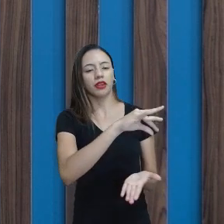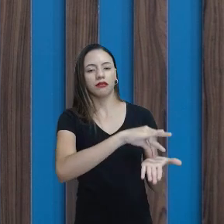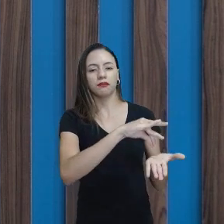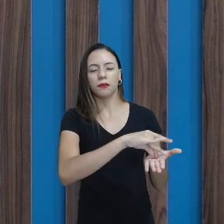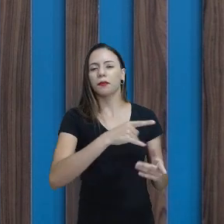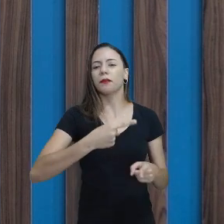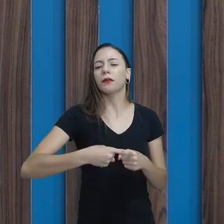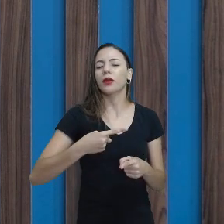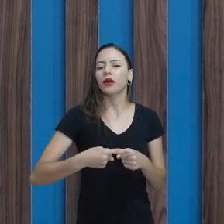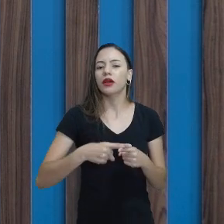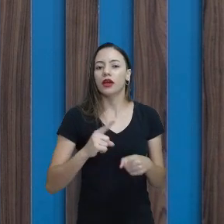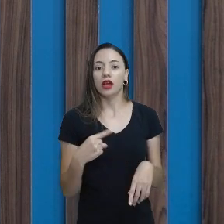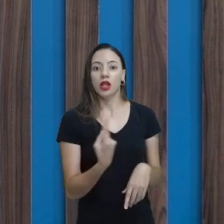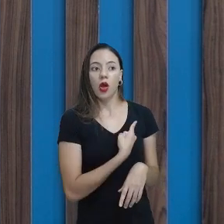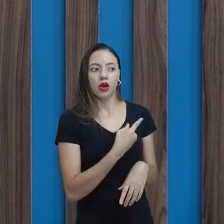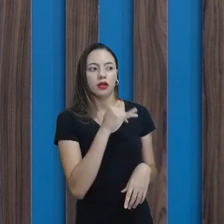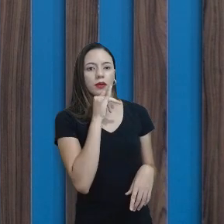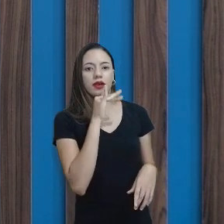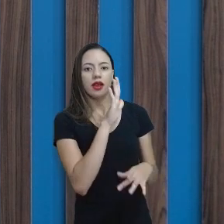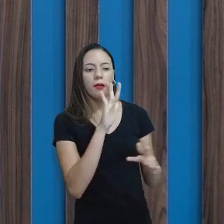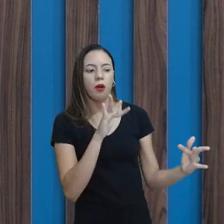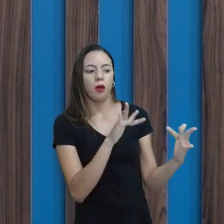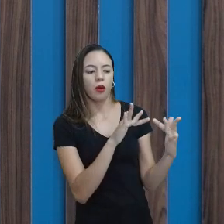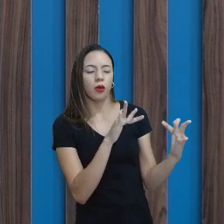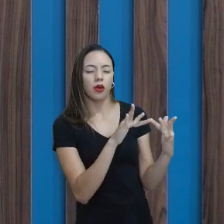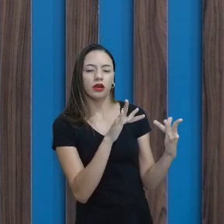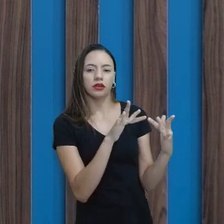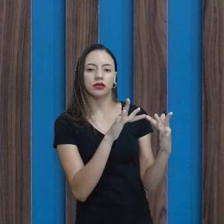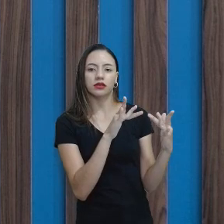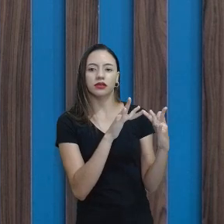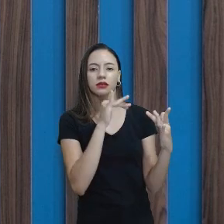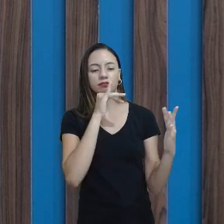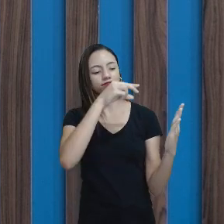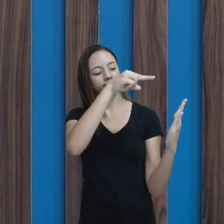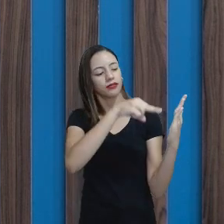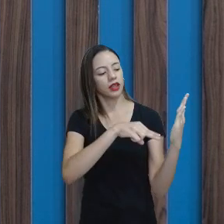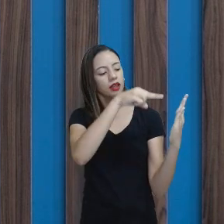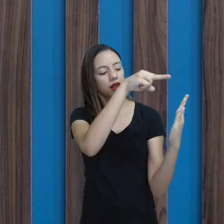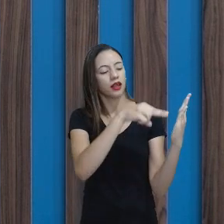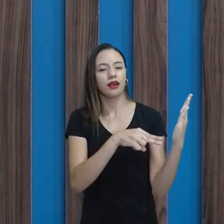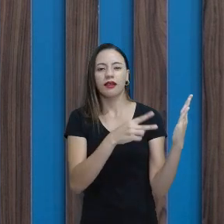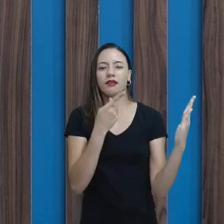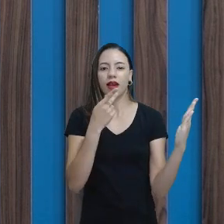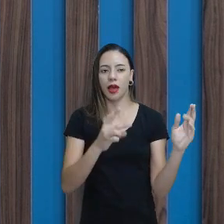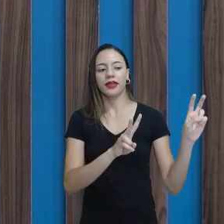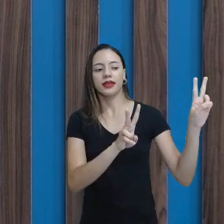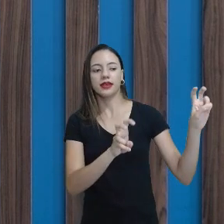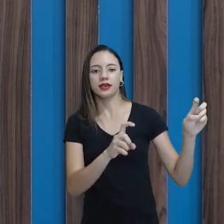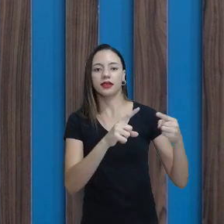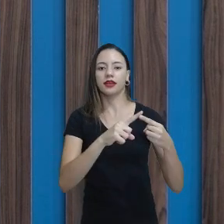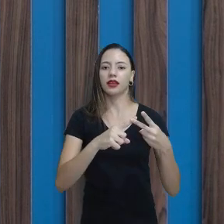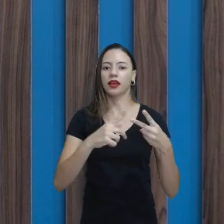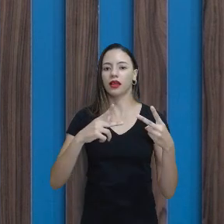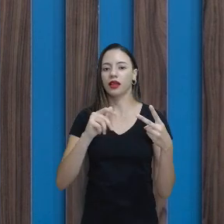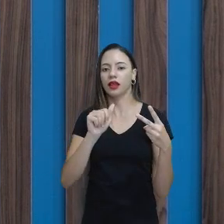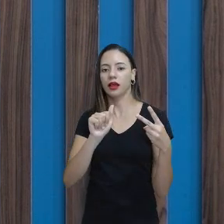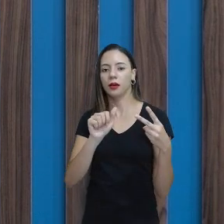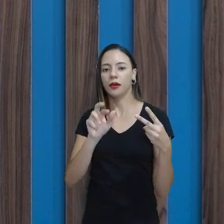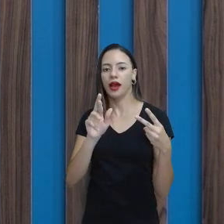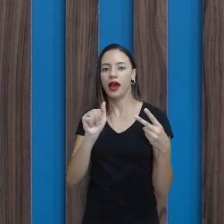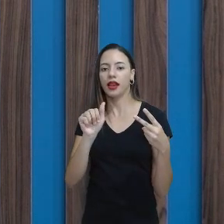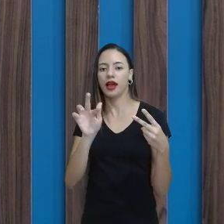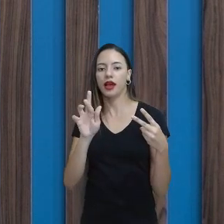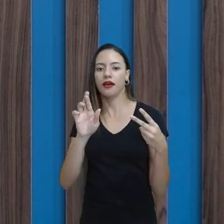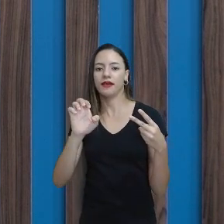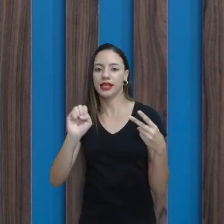não é, quando estamos em contato com essa leitura, não é? Falamos de citação, de paráfrase,